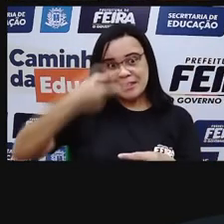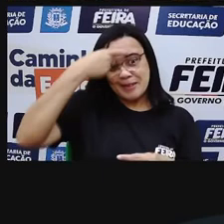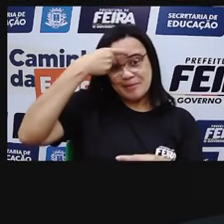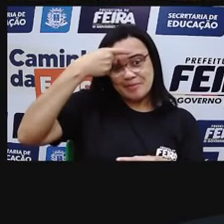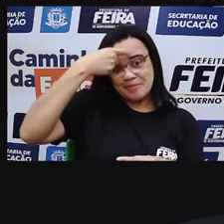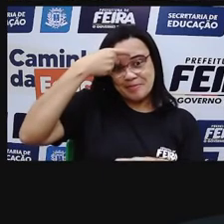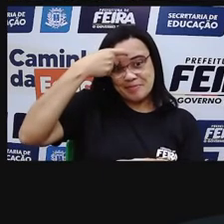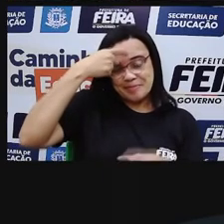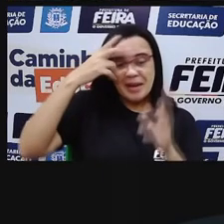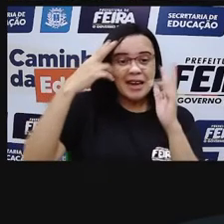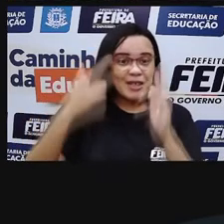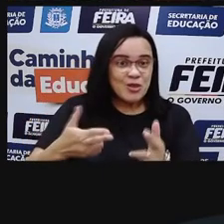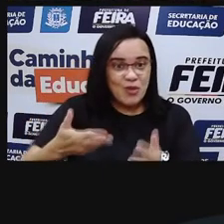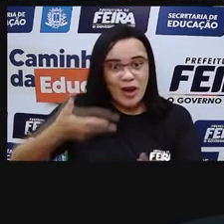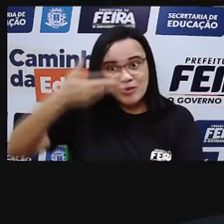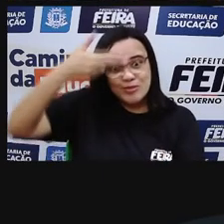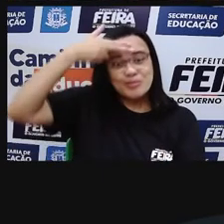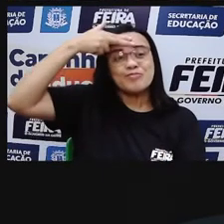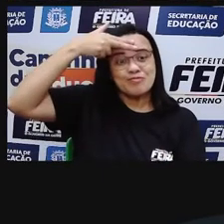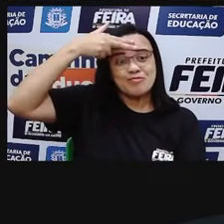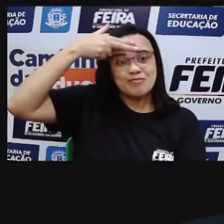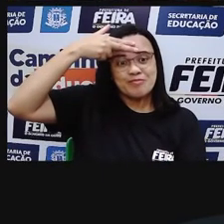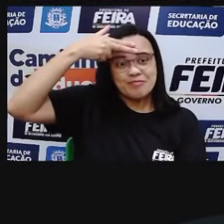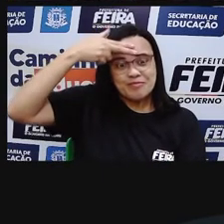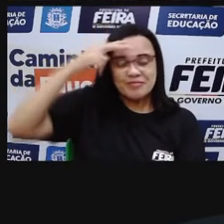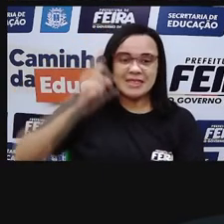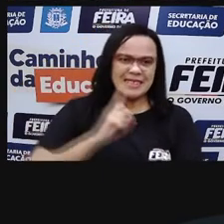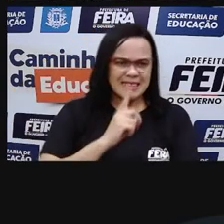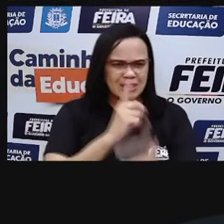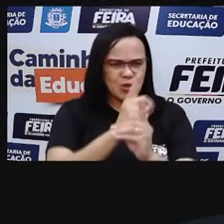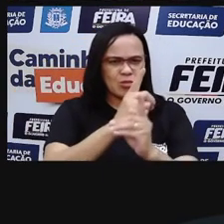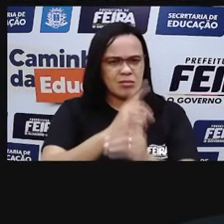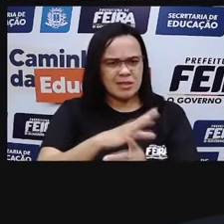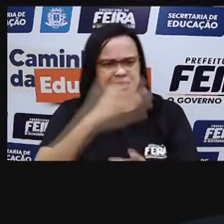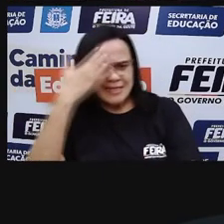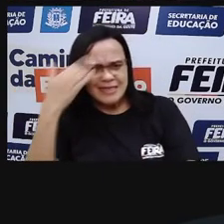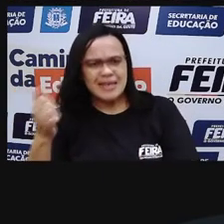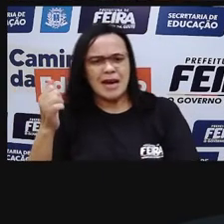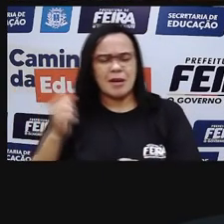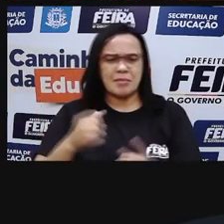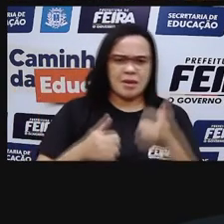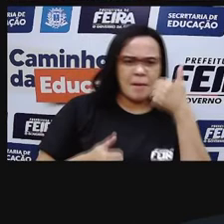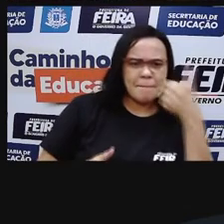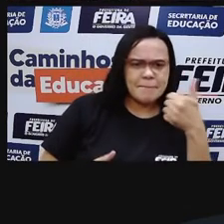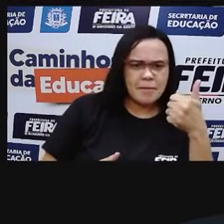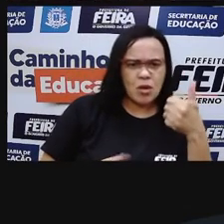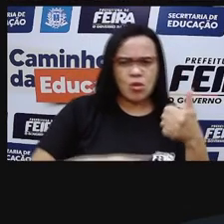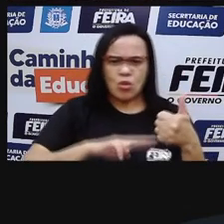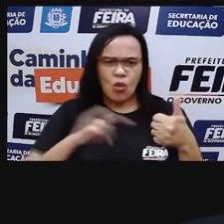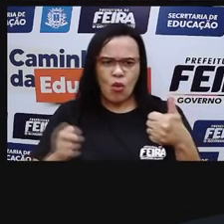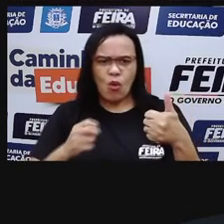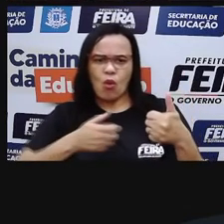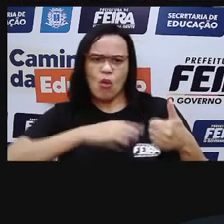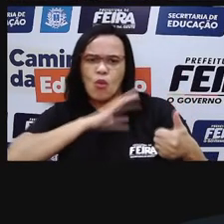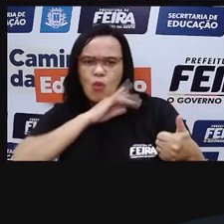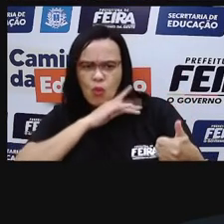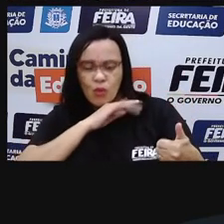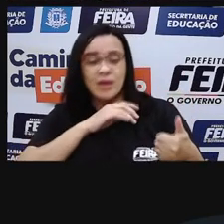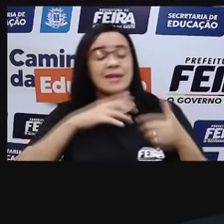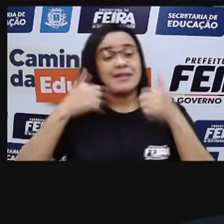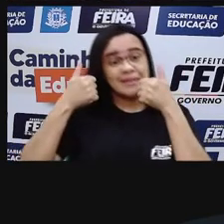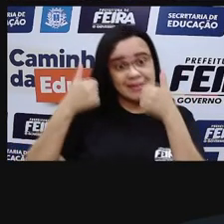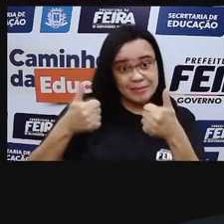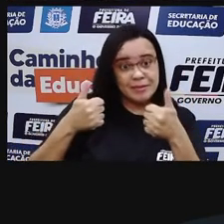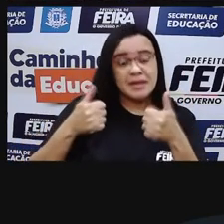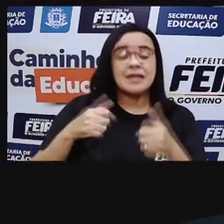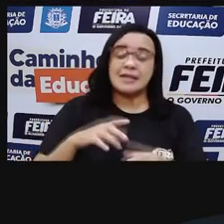vão identificar quais são identificam quais anticorpos funcionam para aquele micro-organismo que está invadindo o